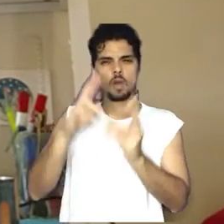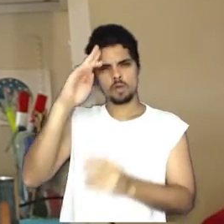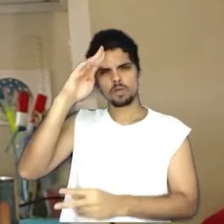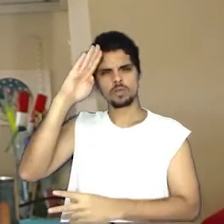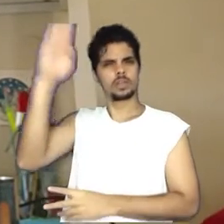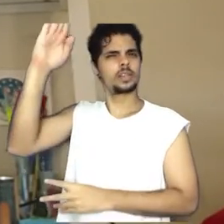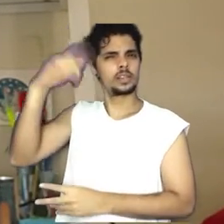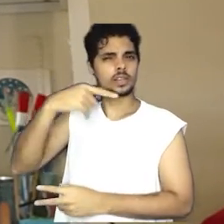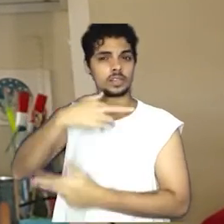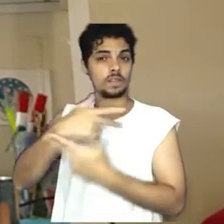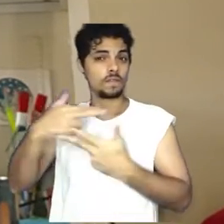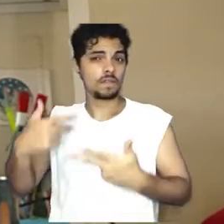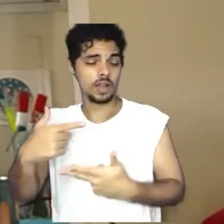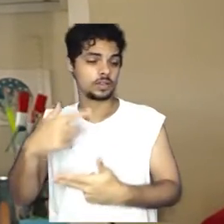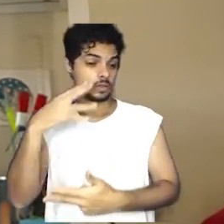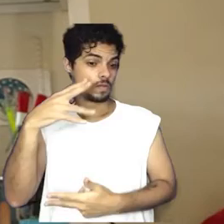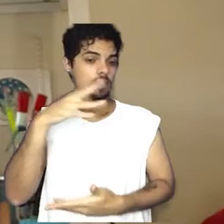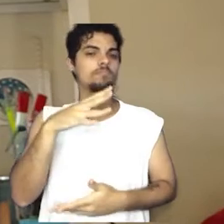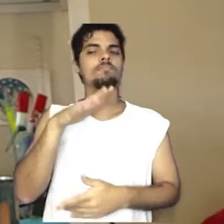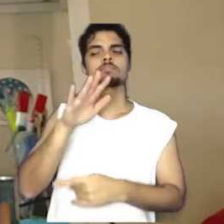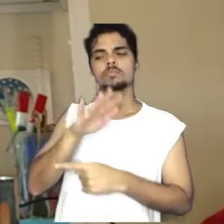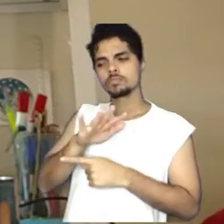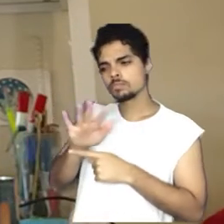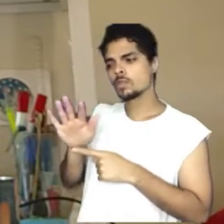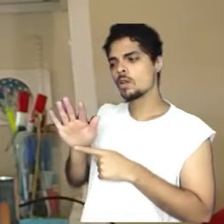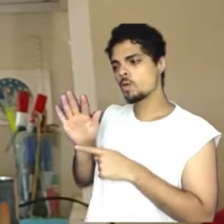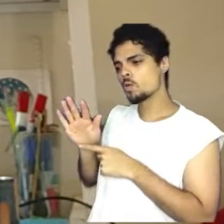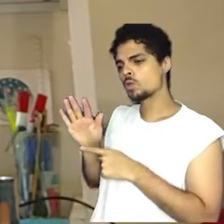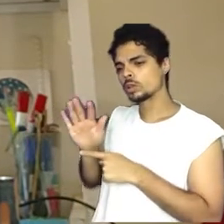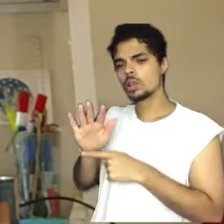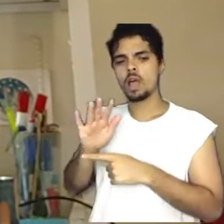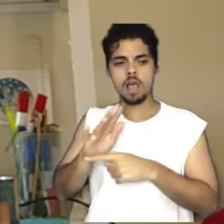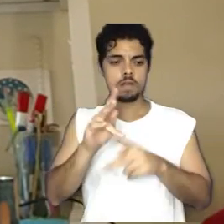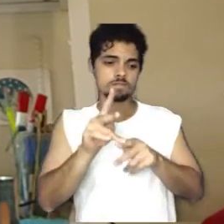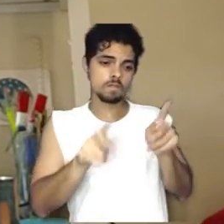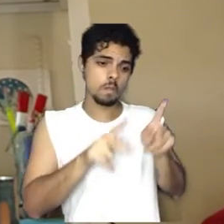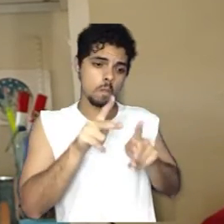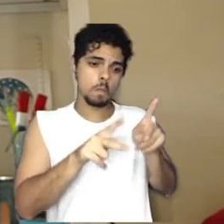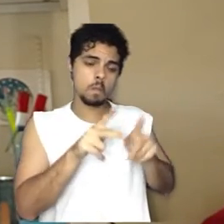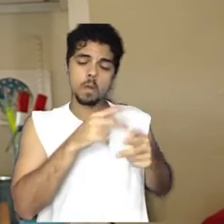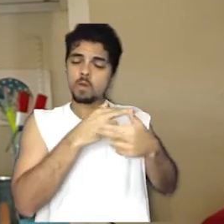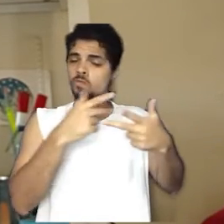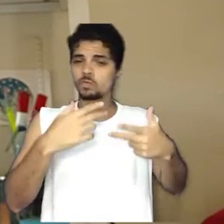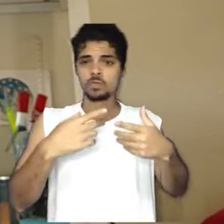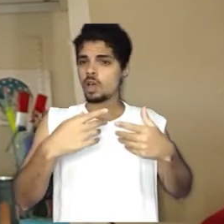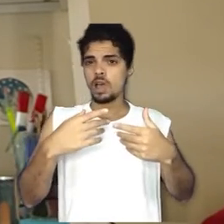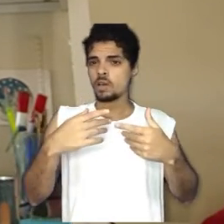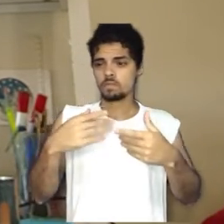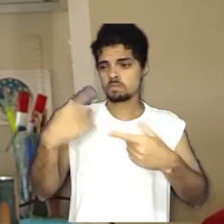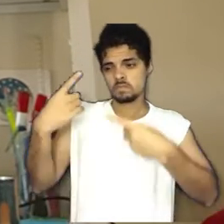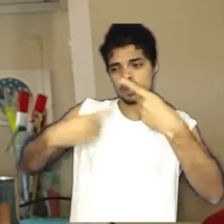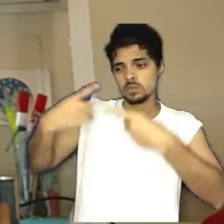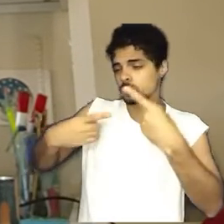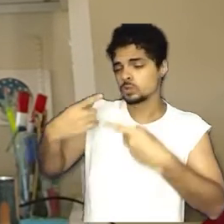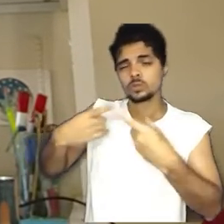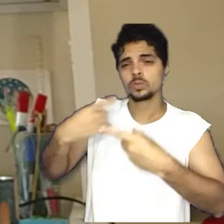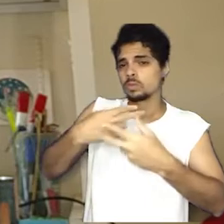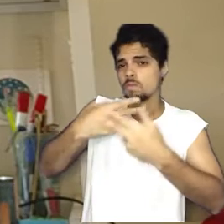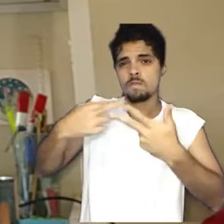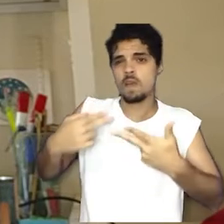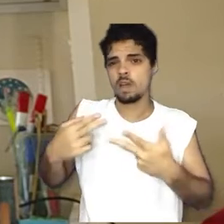indígenas para articular a participação política desses povos dentro das discussões